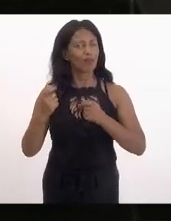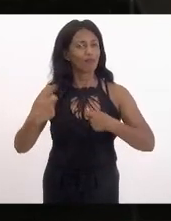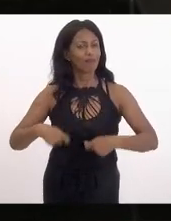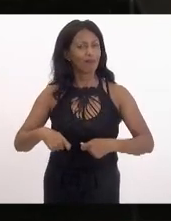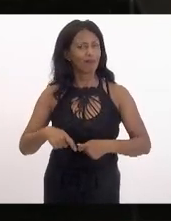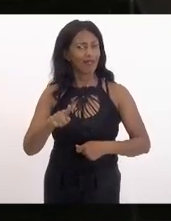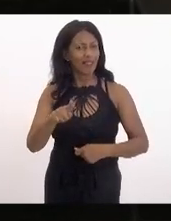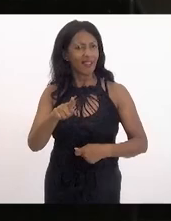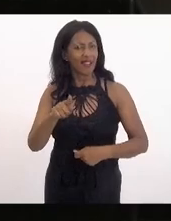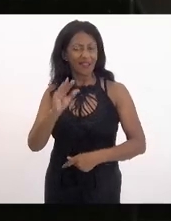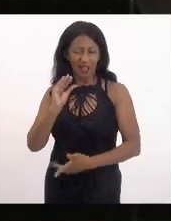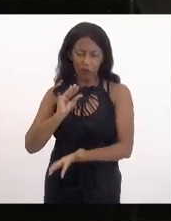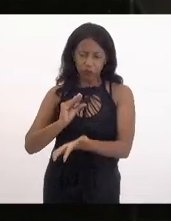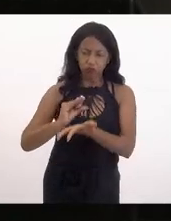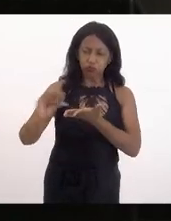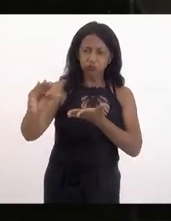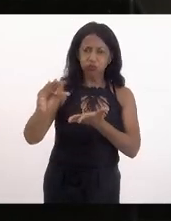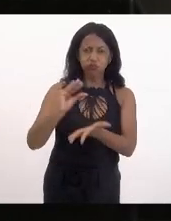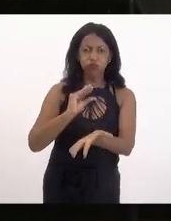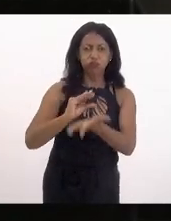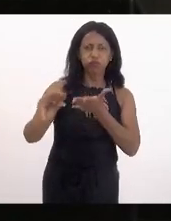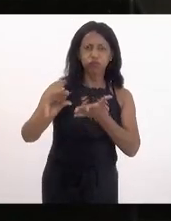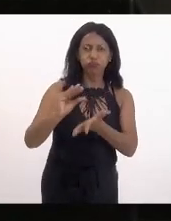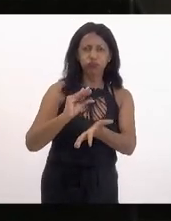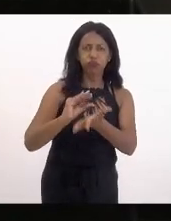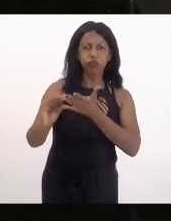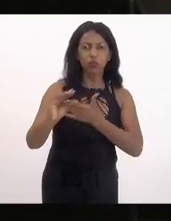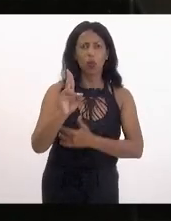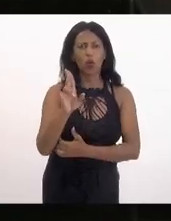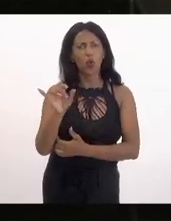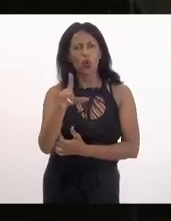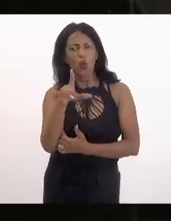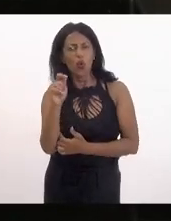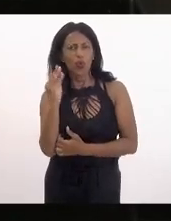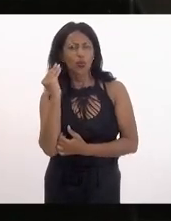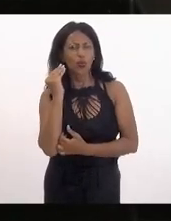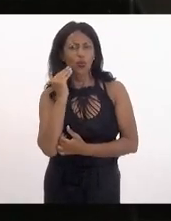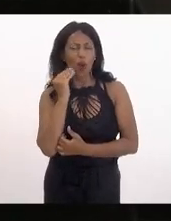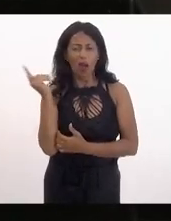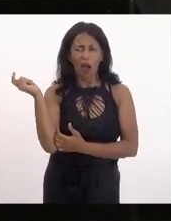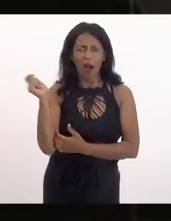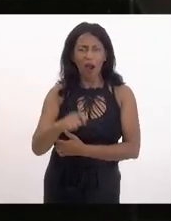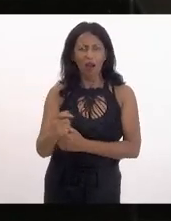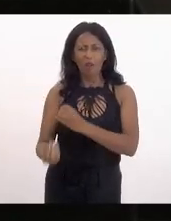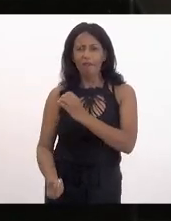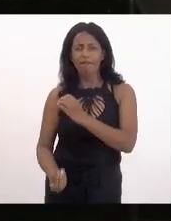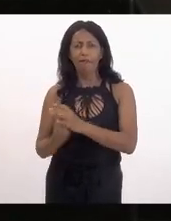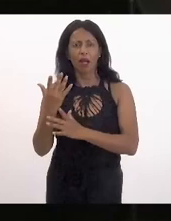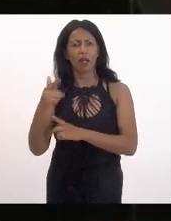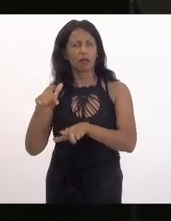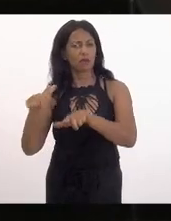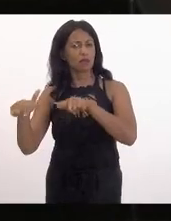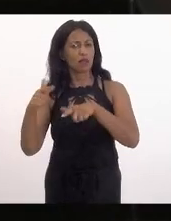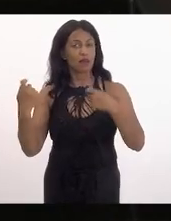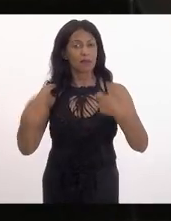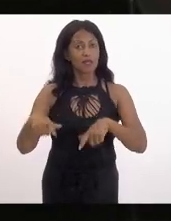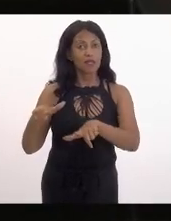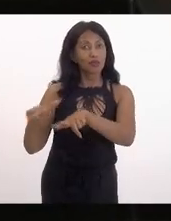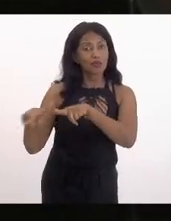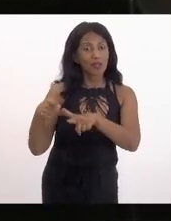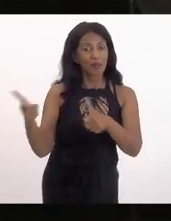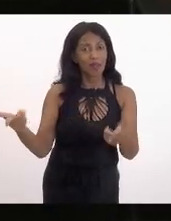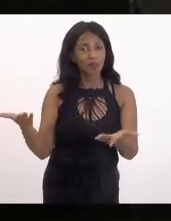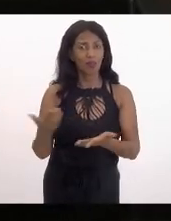era da recursos para que eu pudesse implementar as suas atividades precisamos de